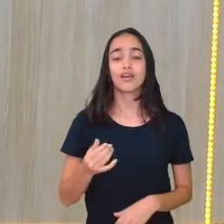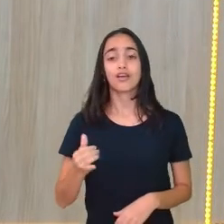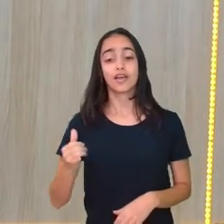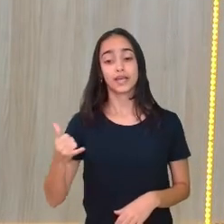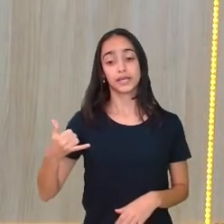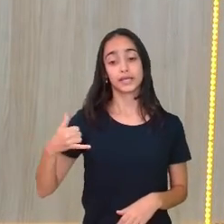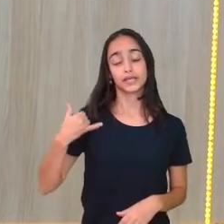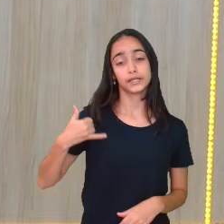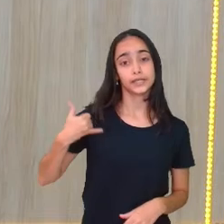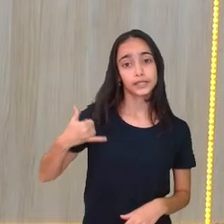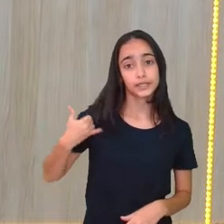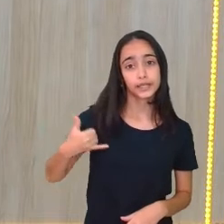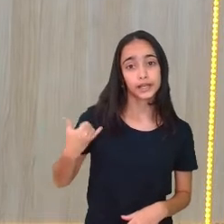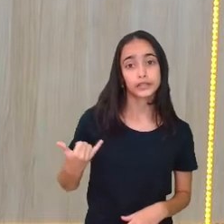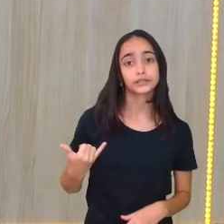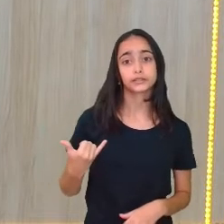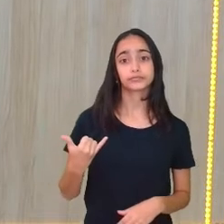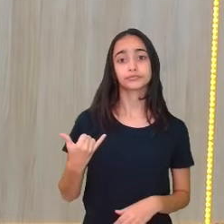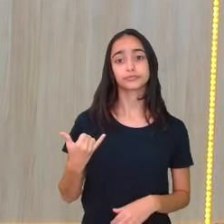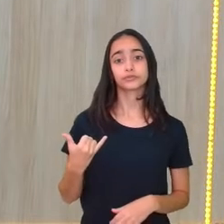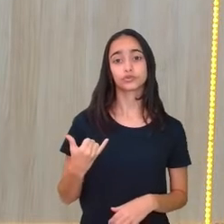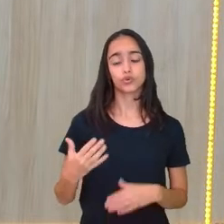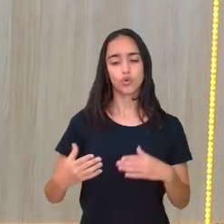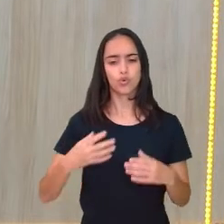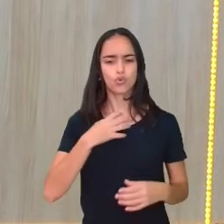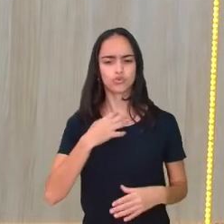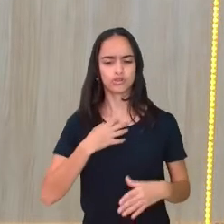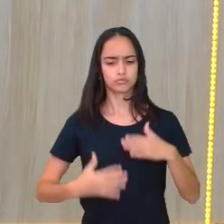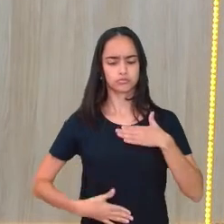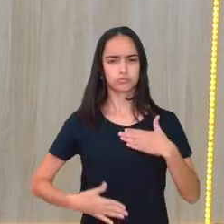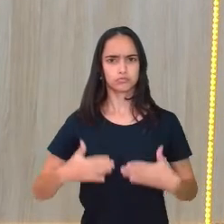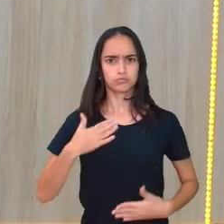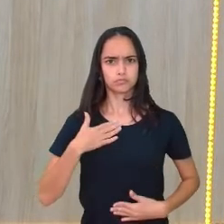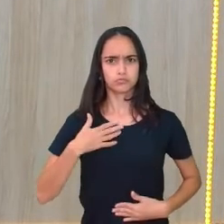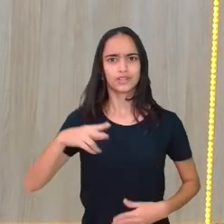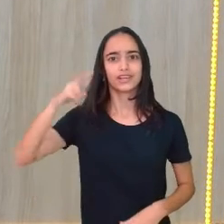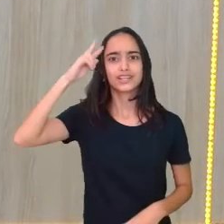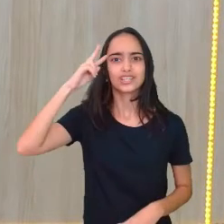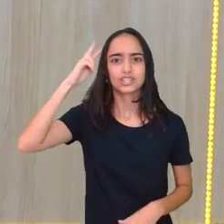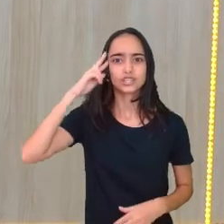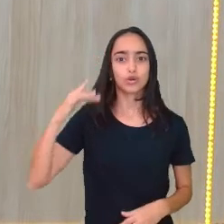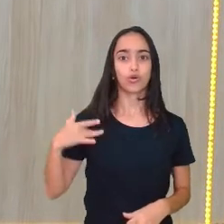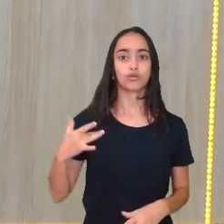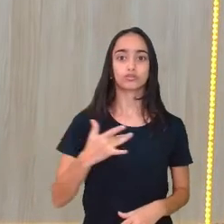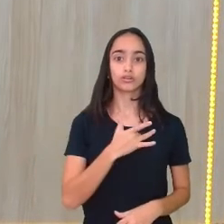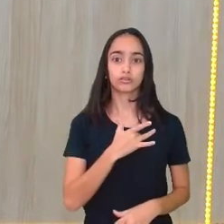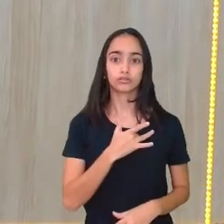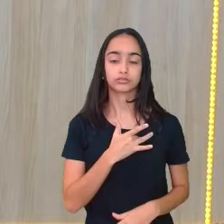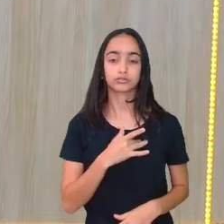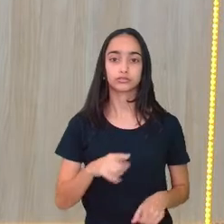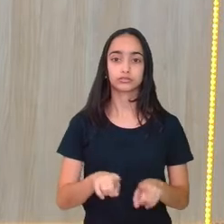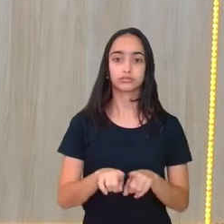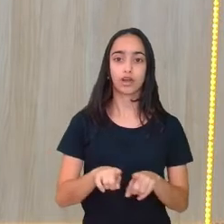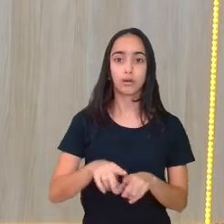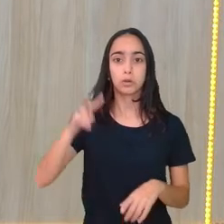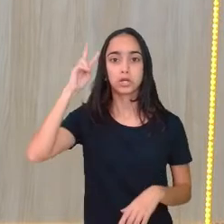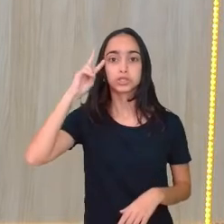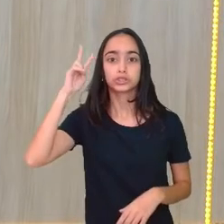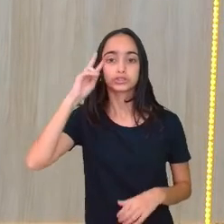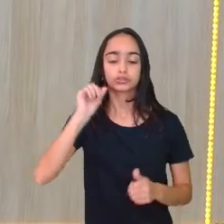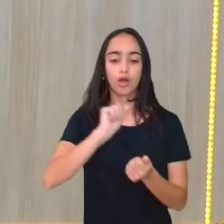capacidade física, o histórico de saúde, o histórico esportivo e as